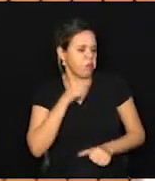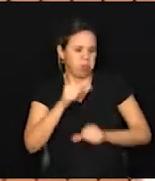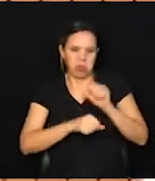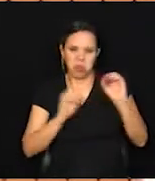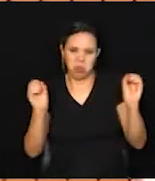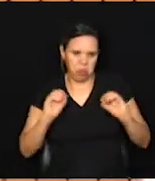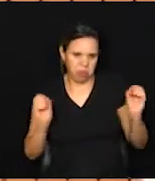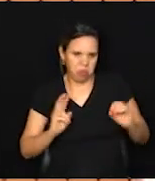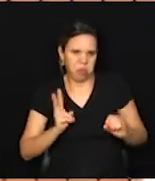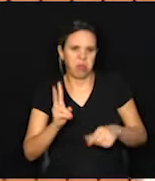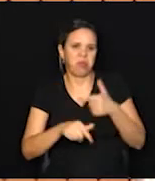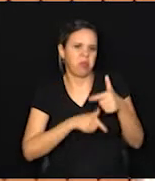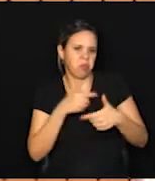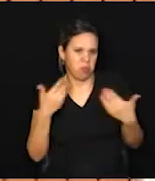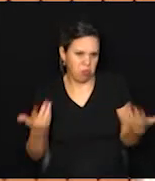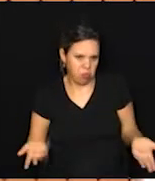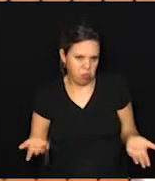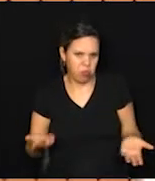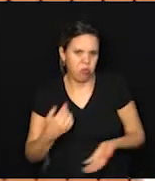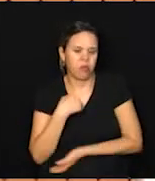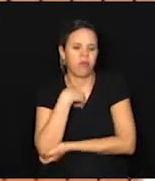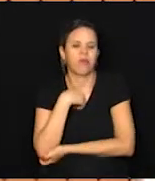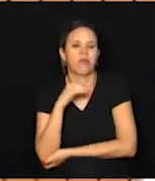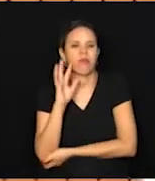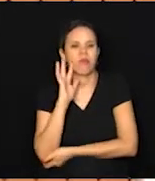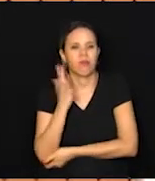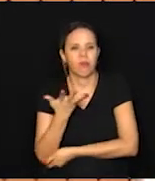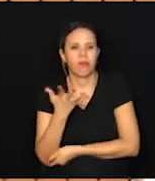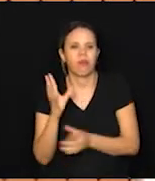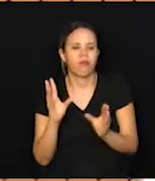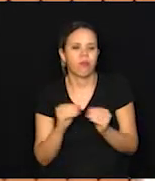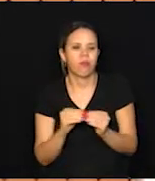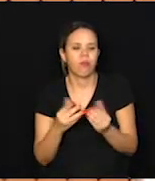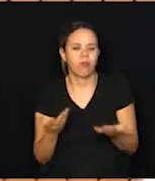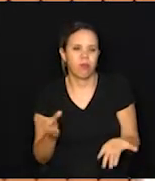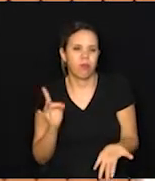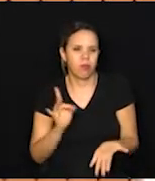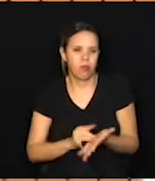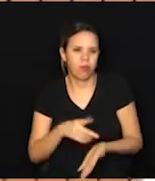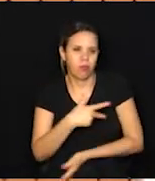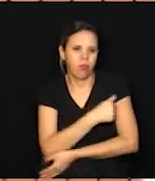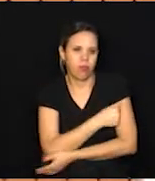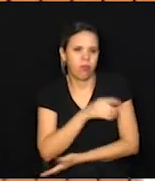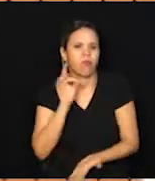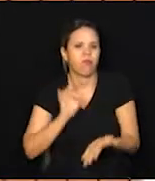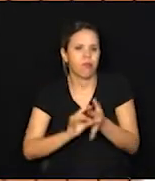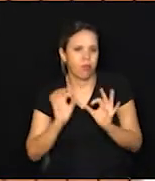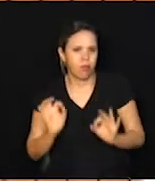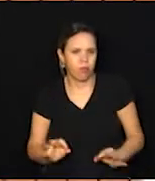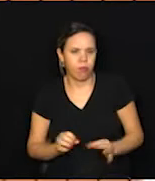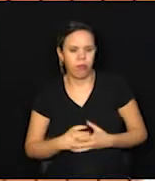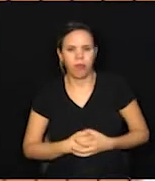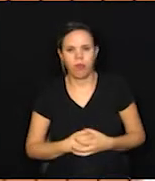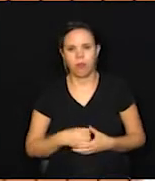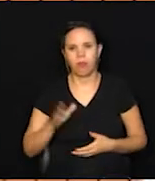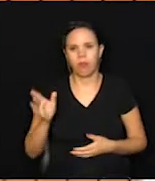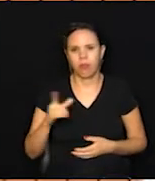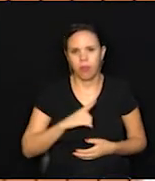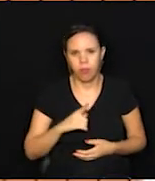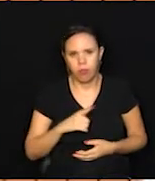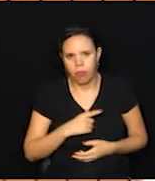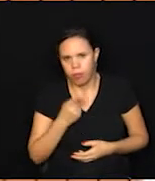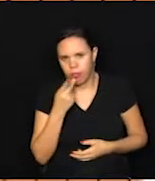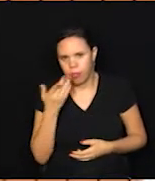você continuou trabalhando, e o resultado final foi que realmente a vacina, ela era eficaz. Eu já tive uma fala